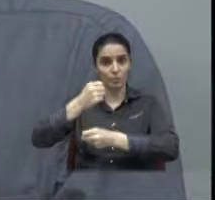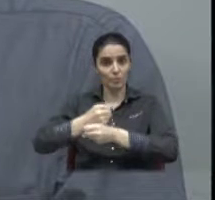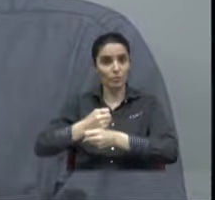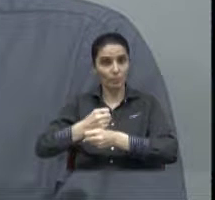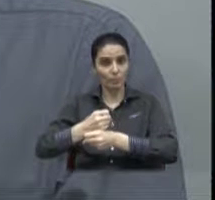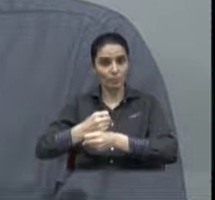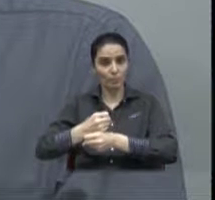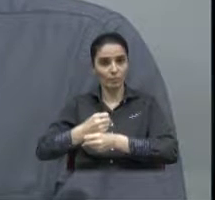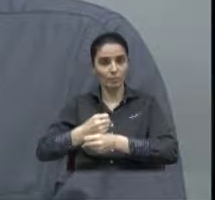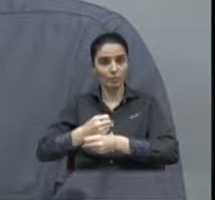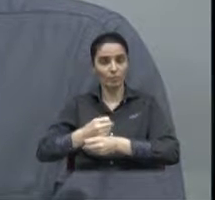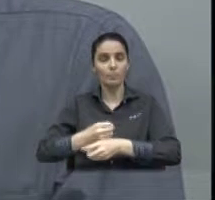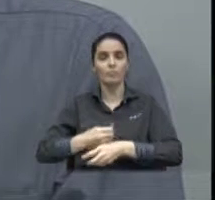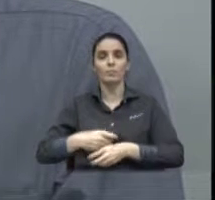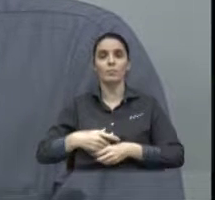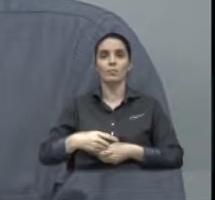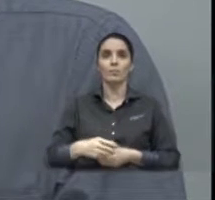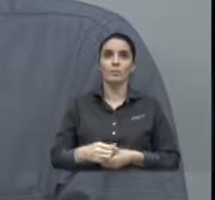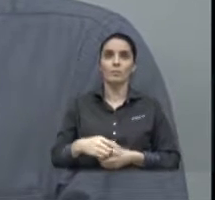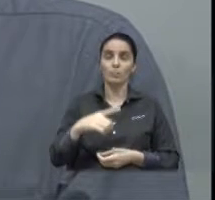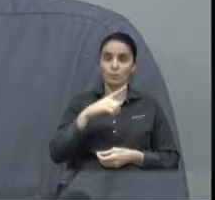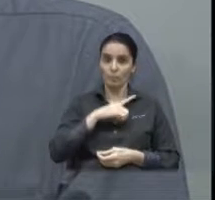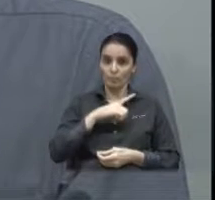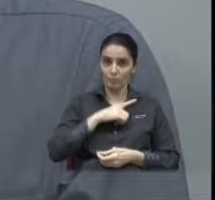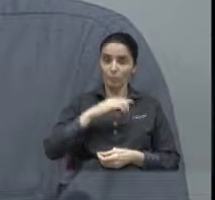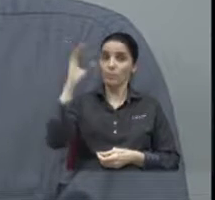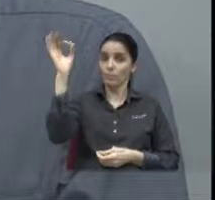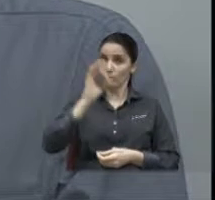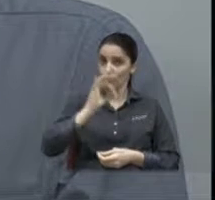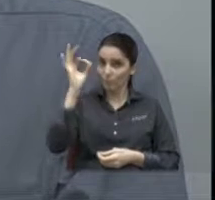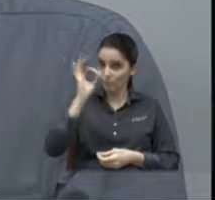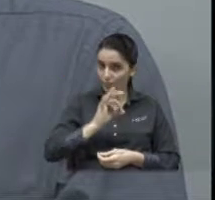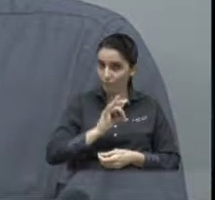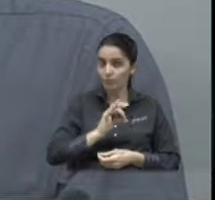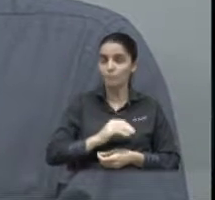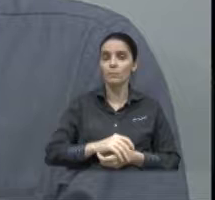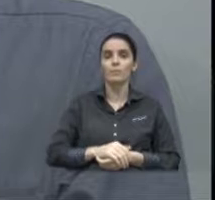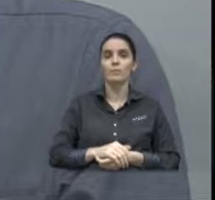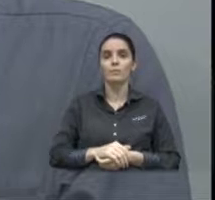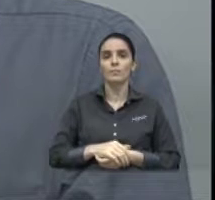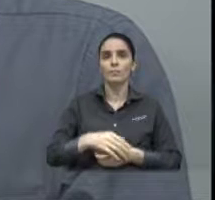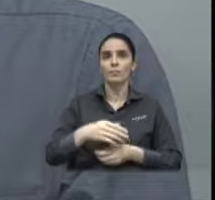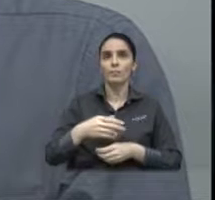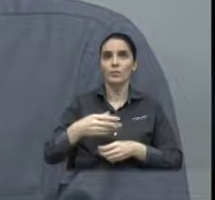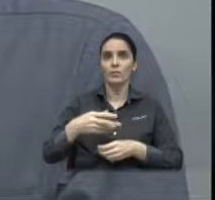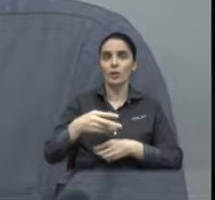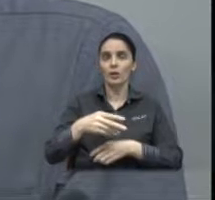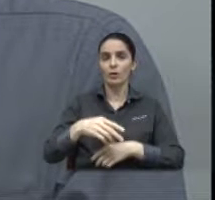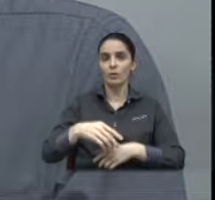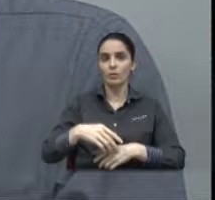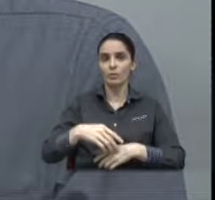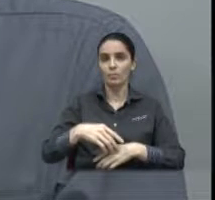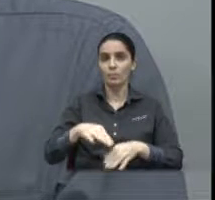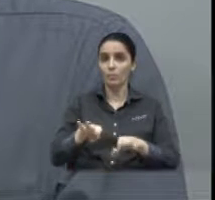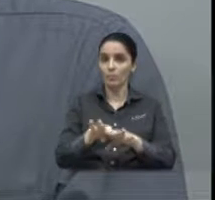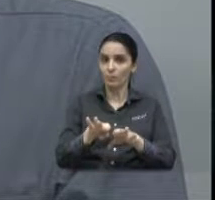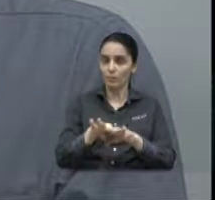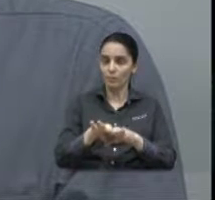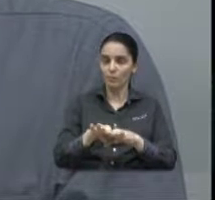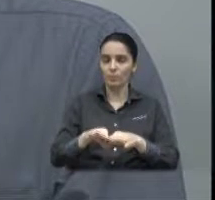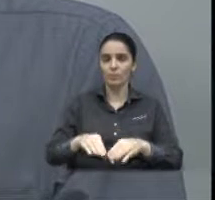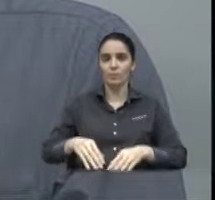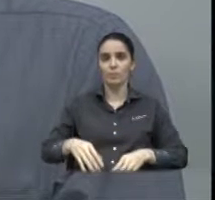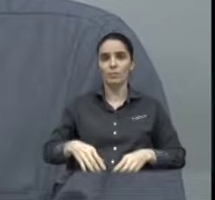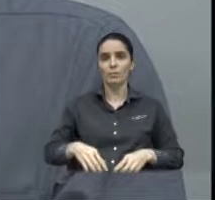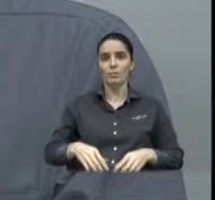tivemos significativo aumento de inflação do país, o que refletiu, entre outros, o valor da tarifa do transporte